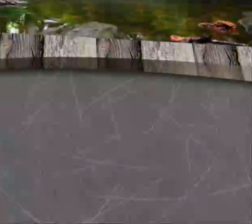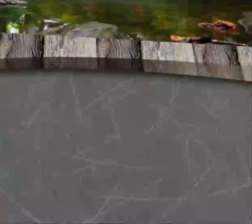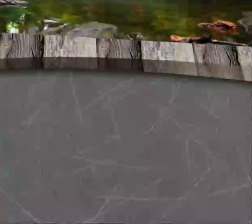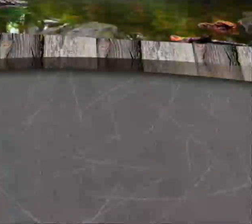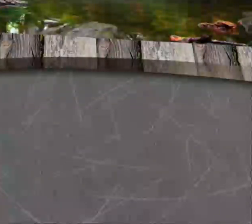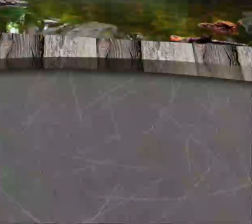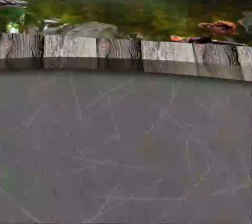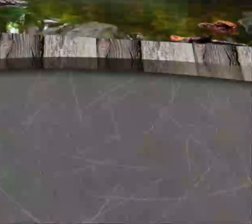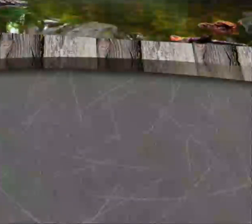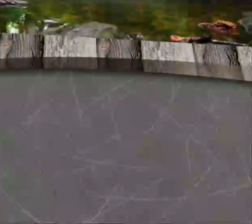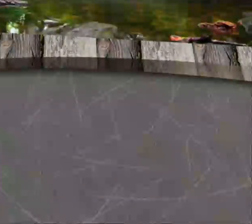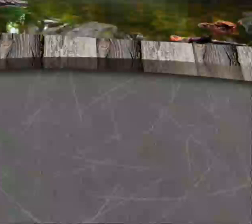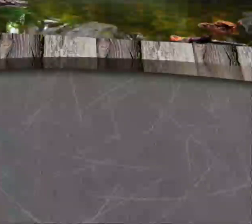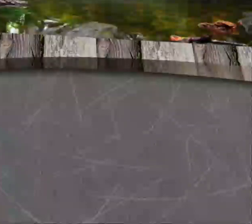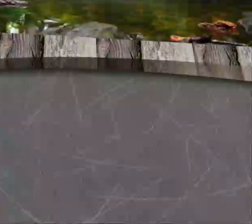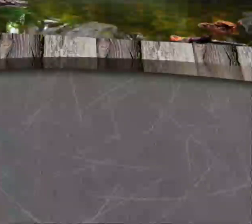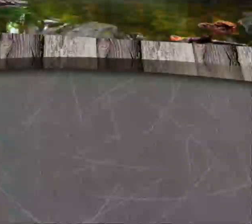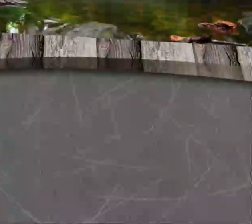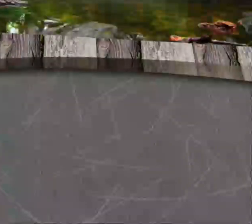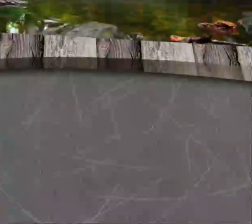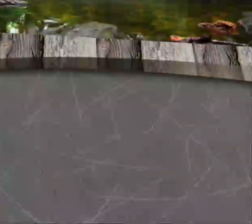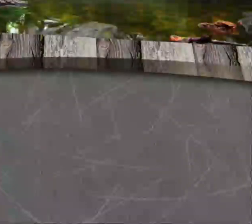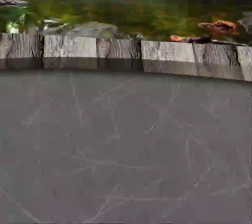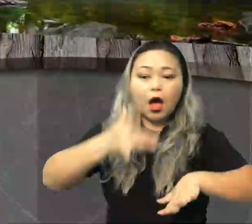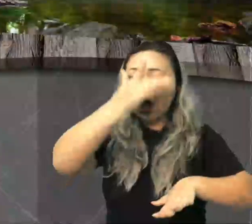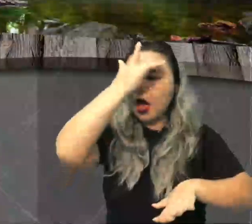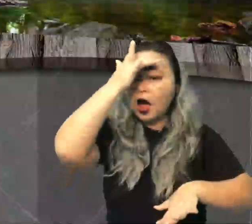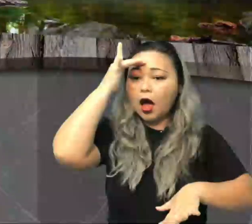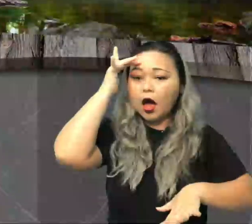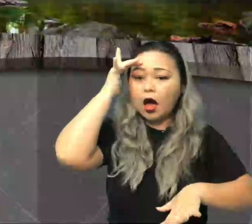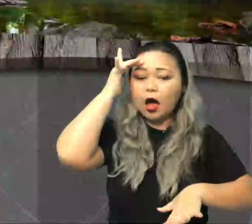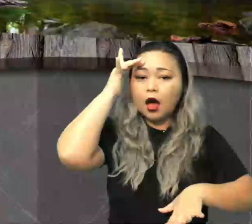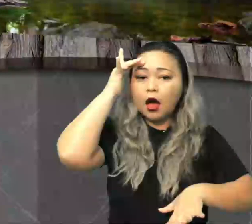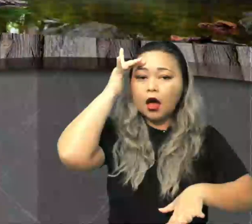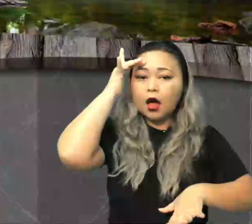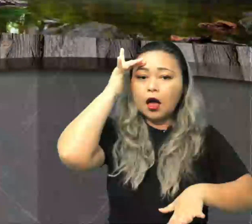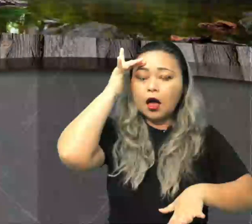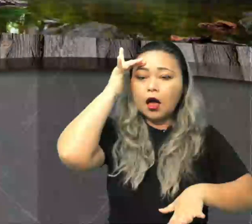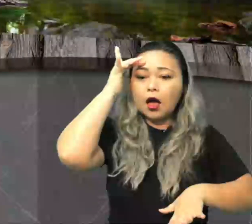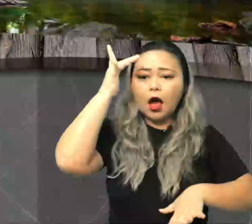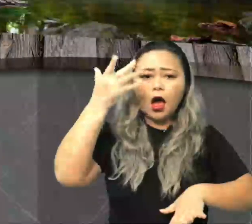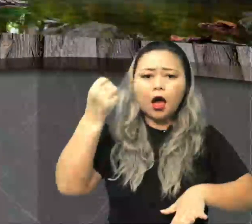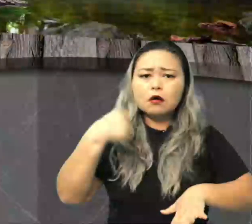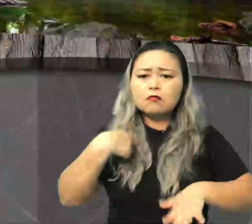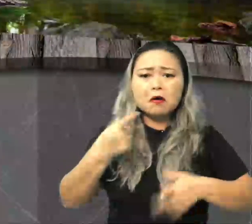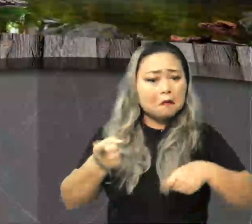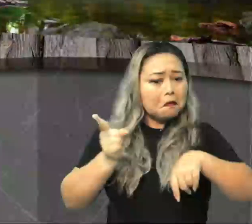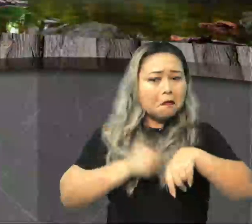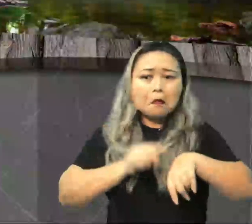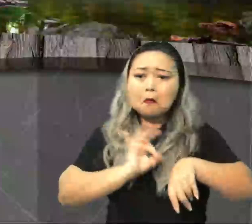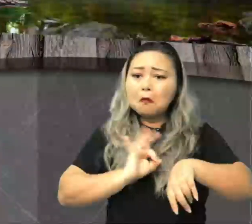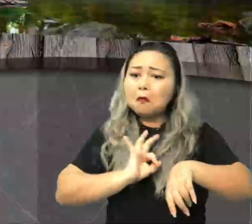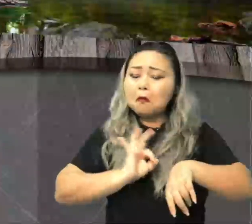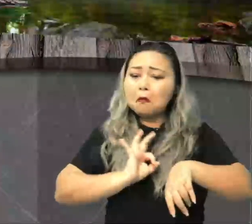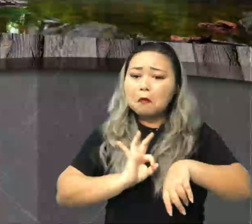sociabilizando, tá? Que em muitas pessoas ela não vai aparecer sintoma nenhum.